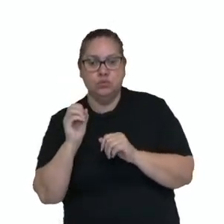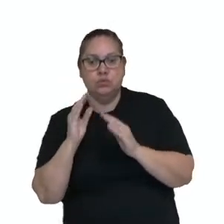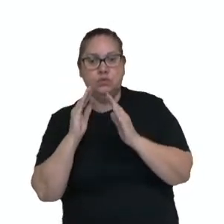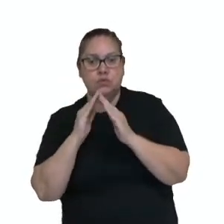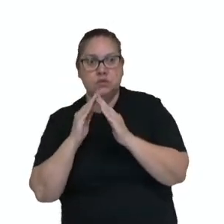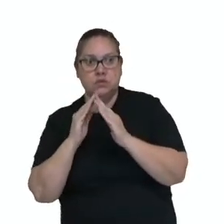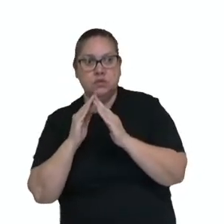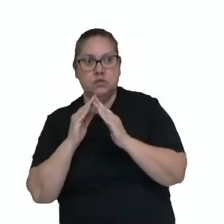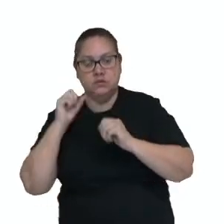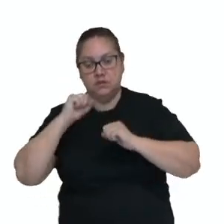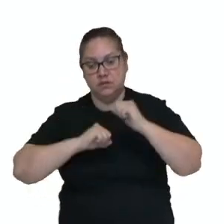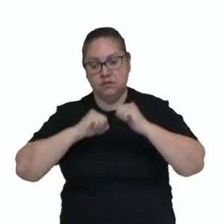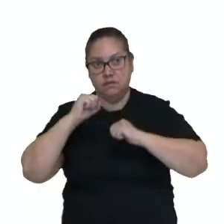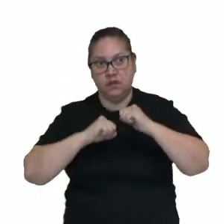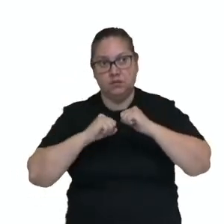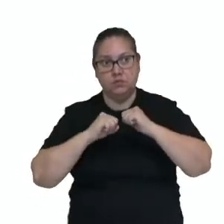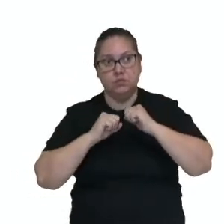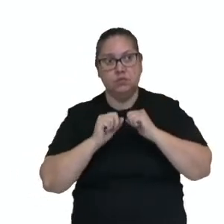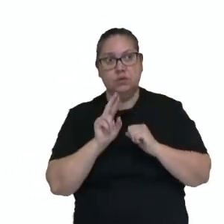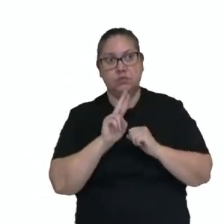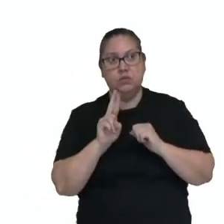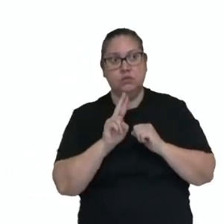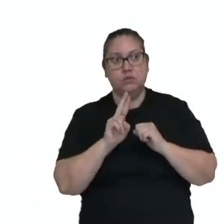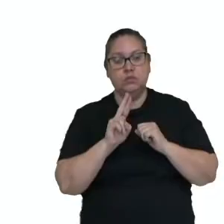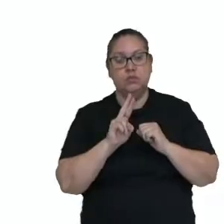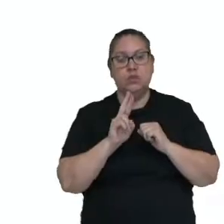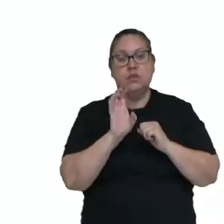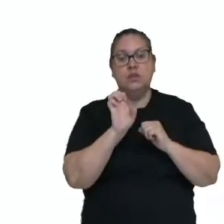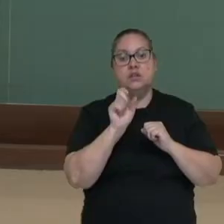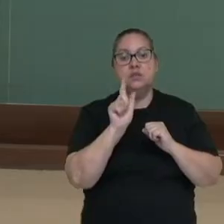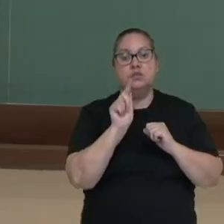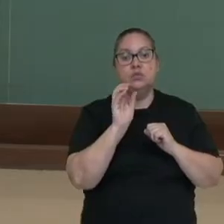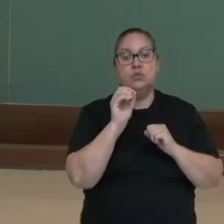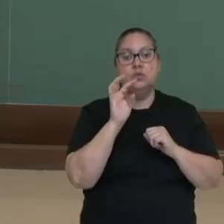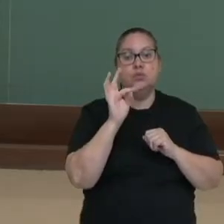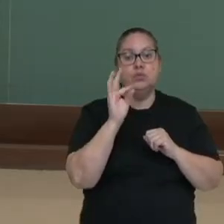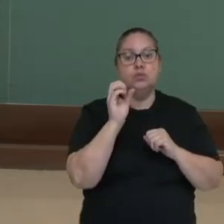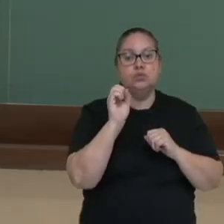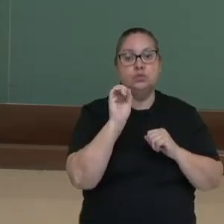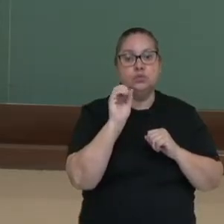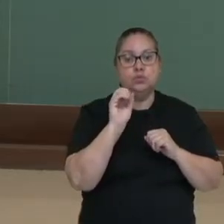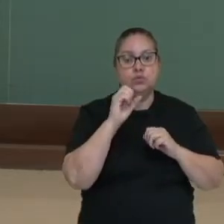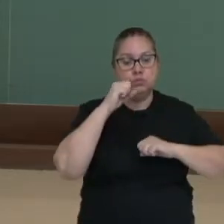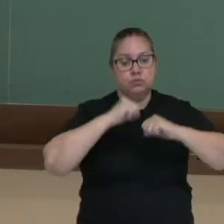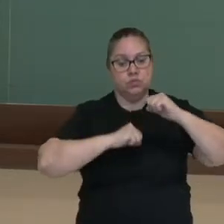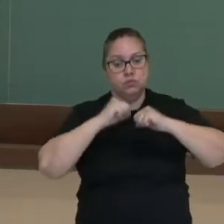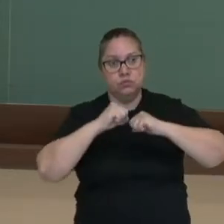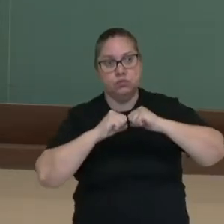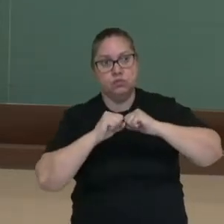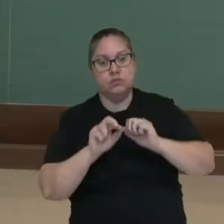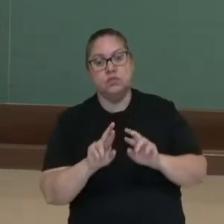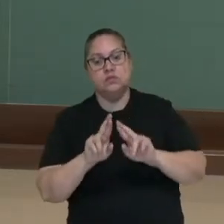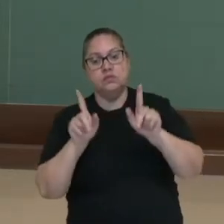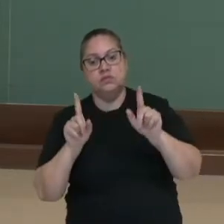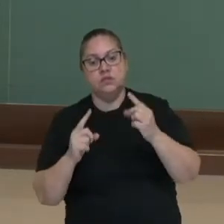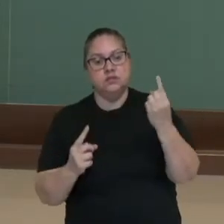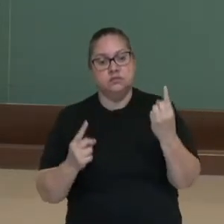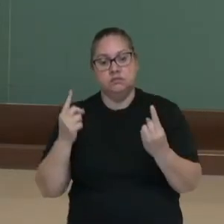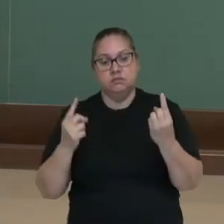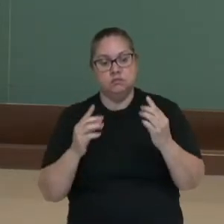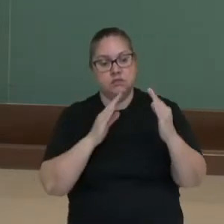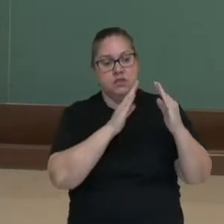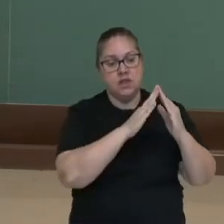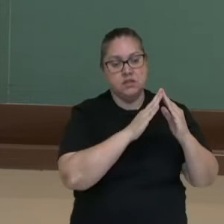das fábricas recebem o nome de esgoto industrial. Então, existem diferenças ali